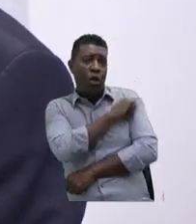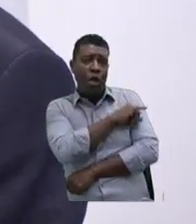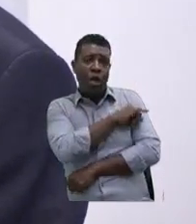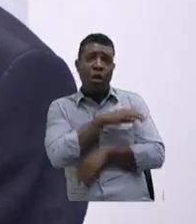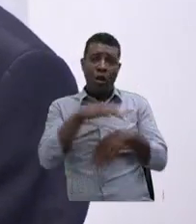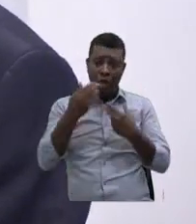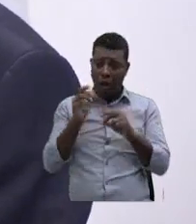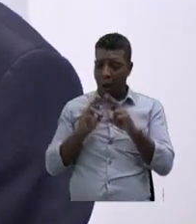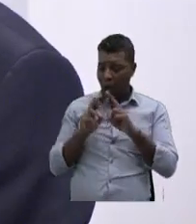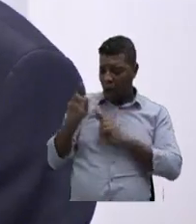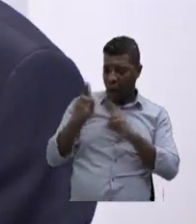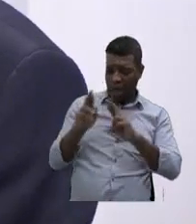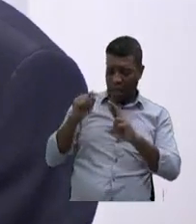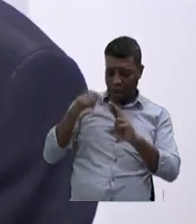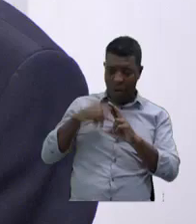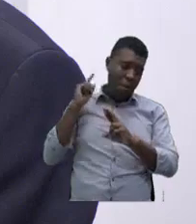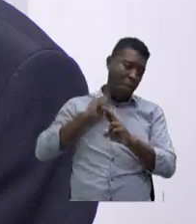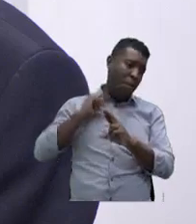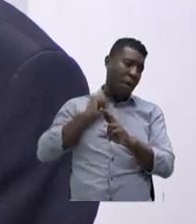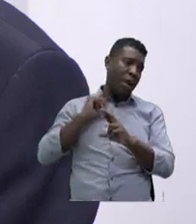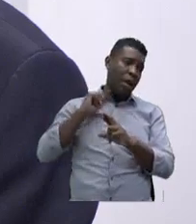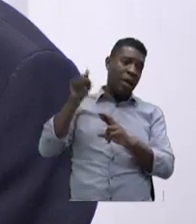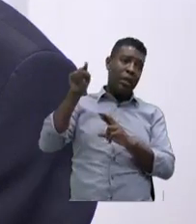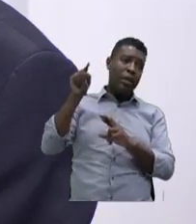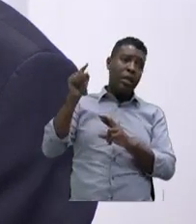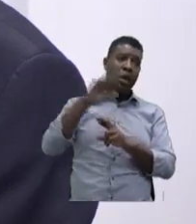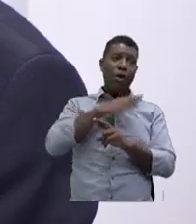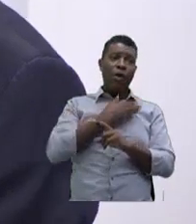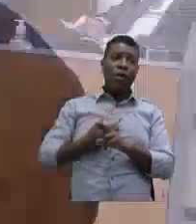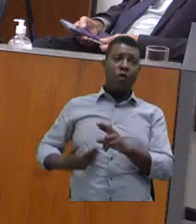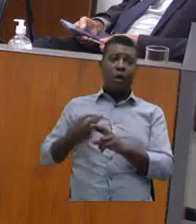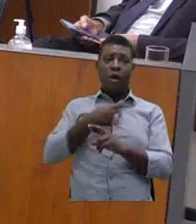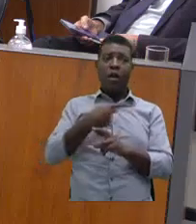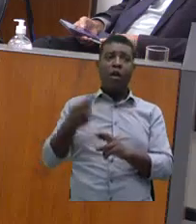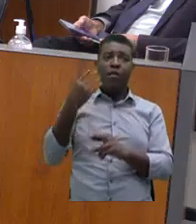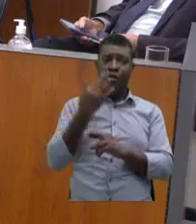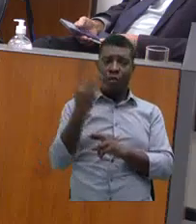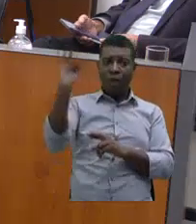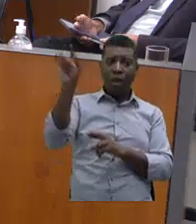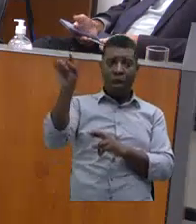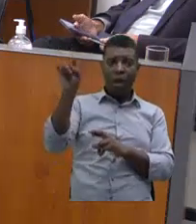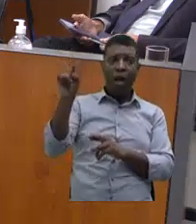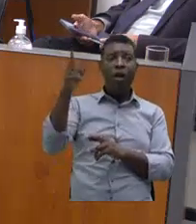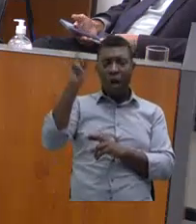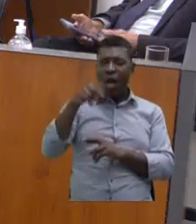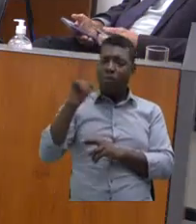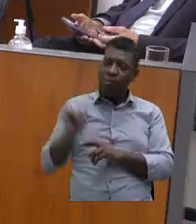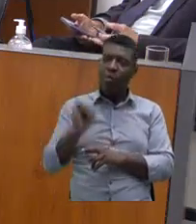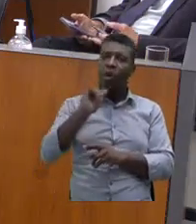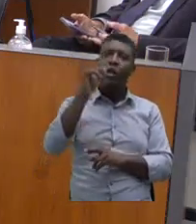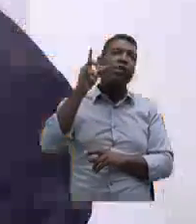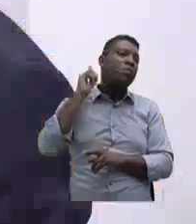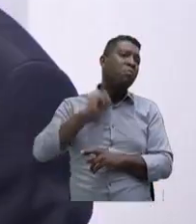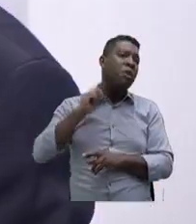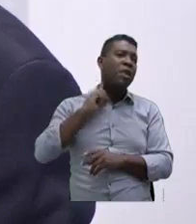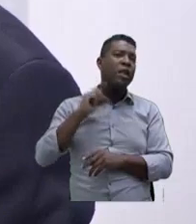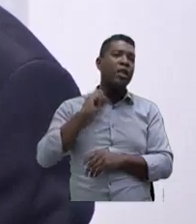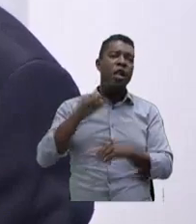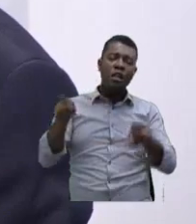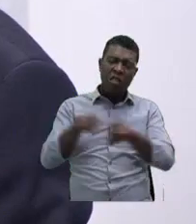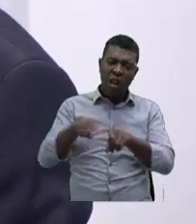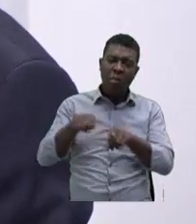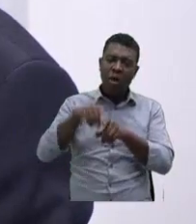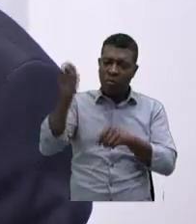com o governo federal é extremamente importante para a gente voltar a inserir Minas Gerais, né, com prioridade